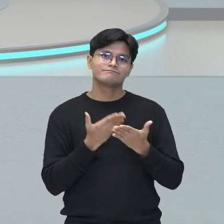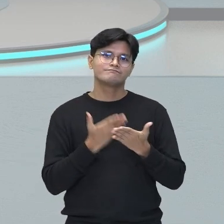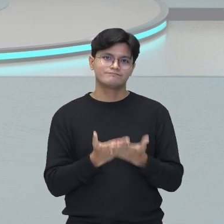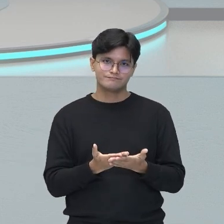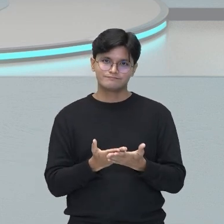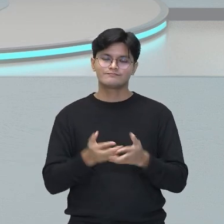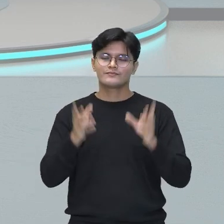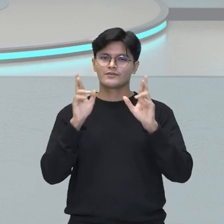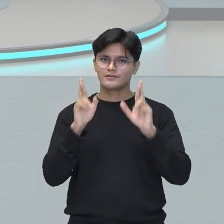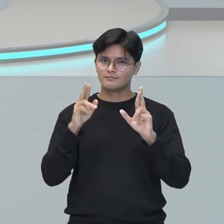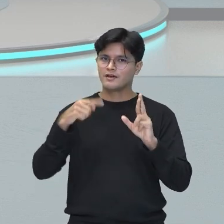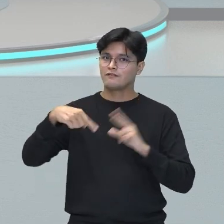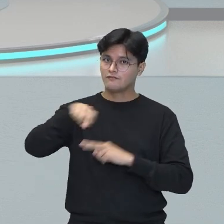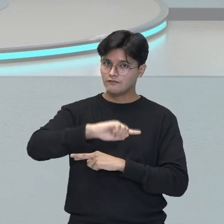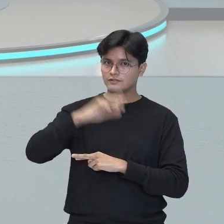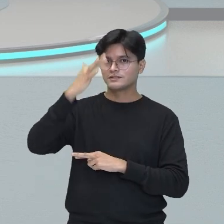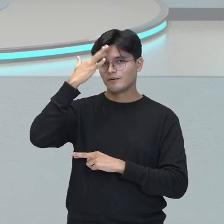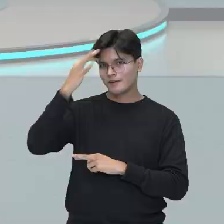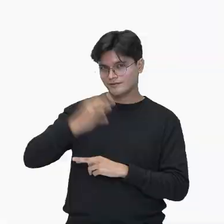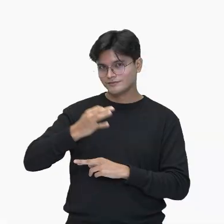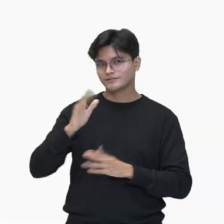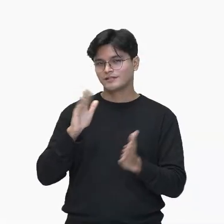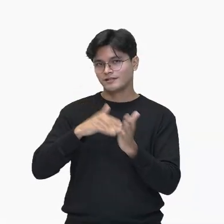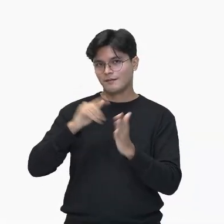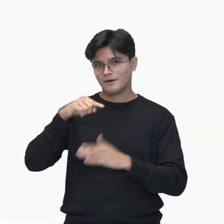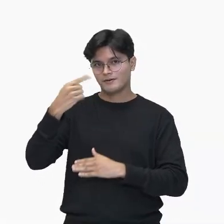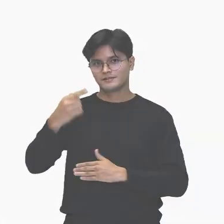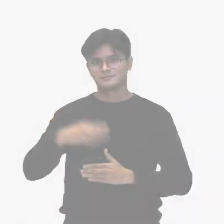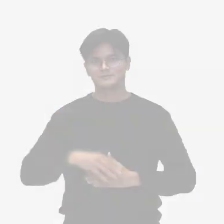vocês tenham compreendido e até a próxima